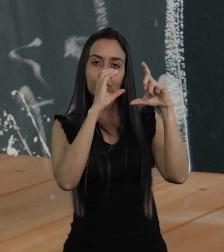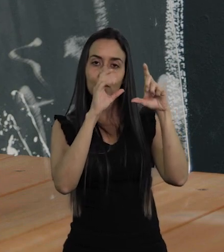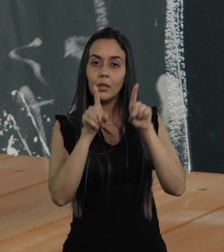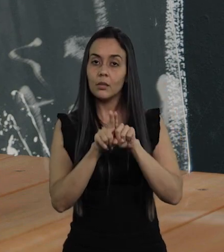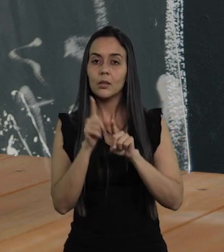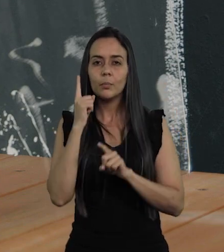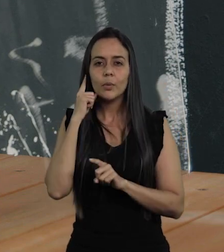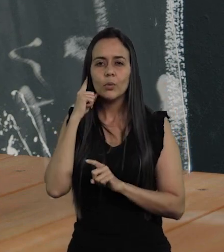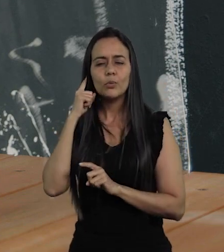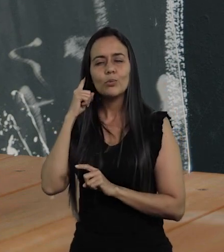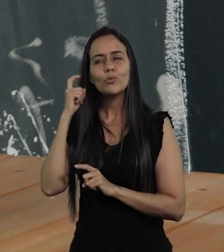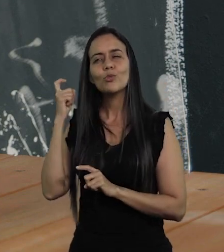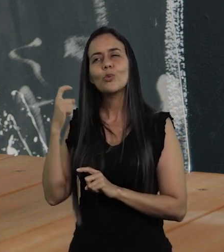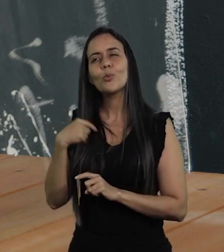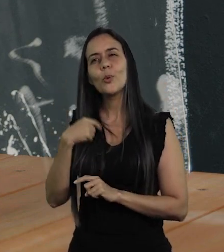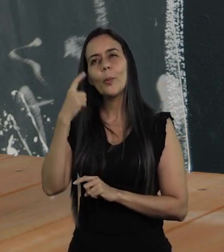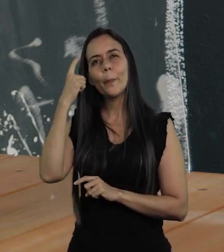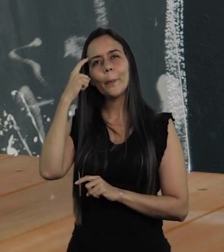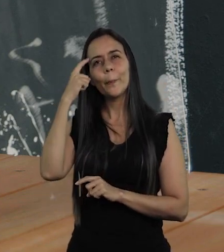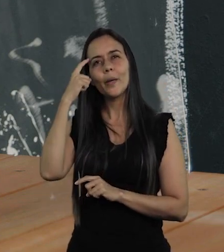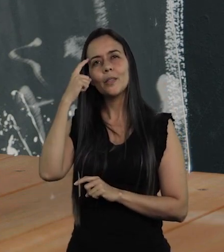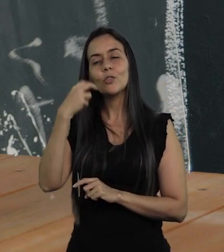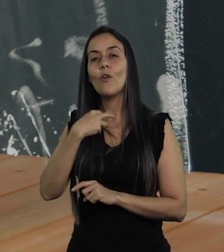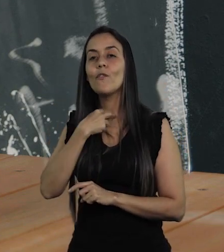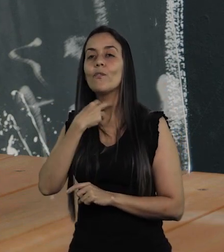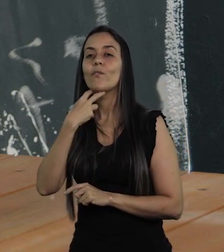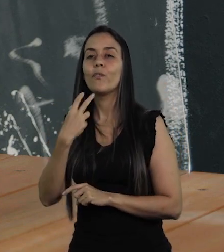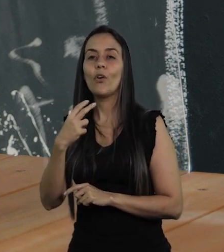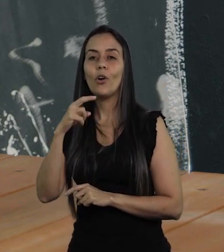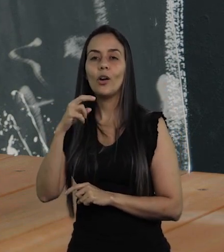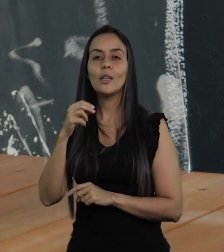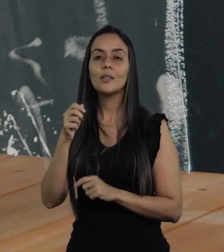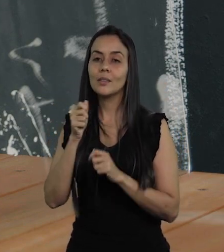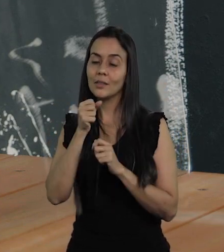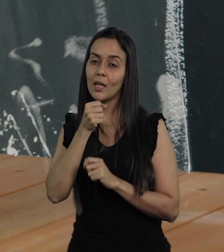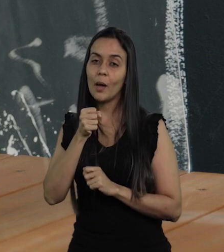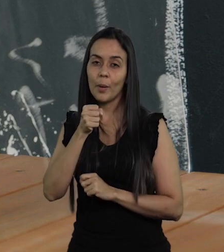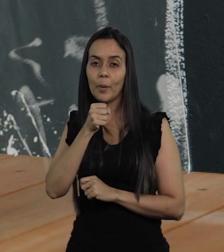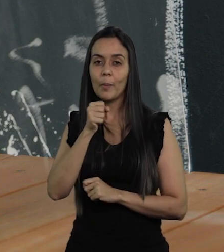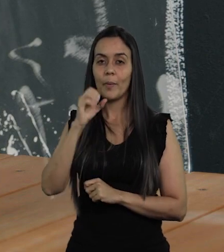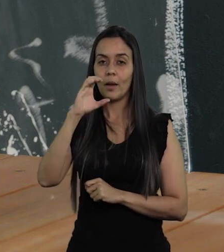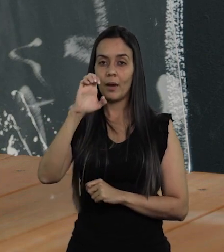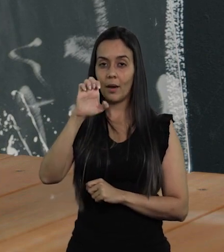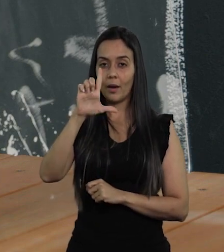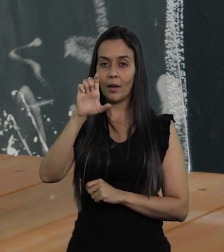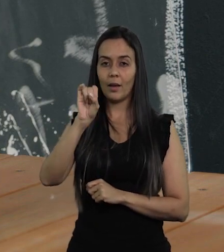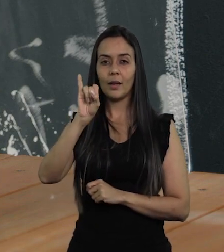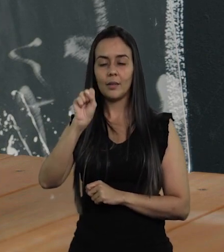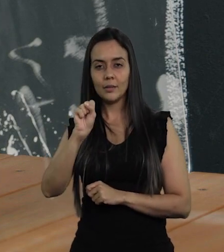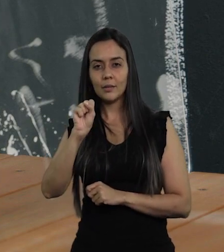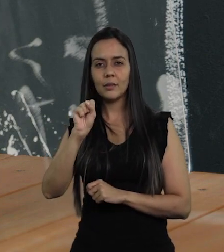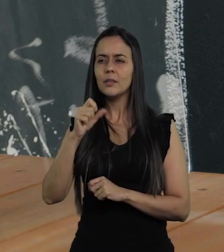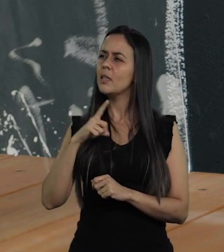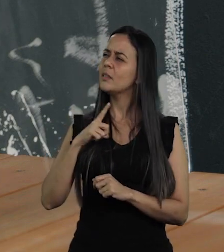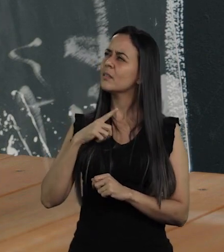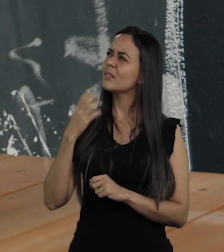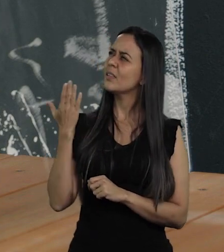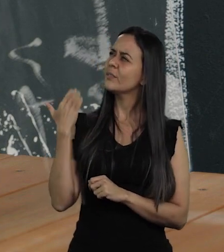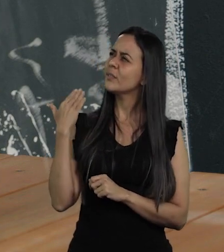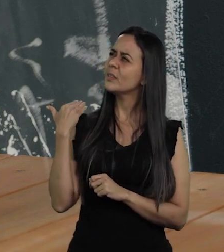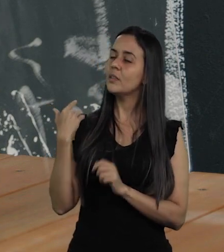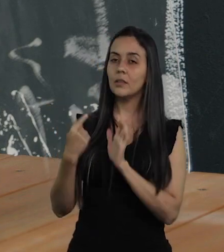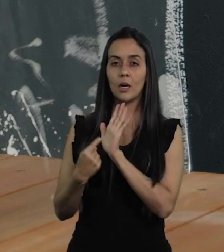tem uma coisa, por exemplo, se você pegar a voz da Elis, ou teve uma exposição há pouco tempo no MIS sobre a Hilda